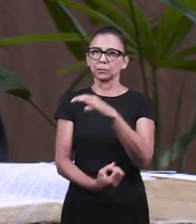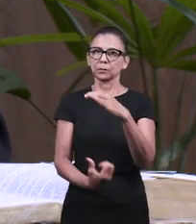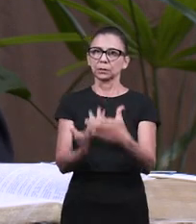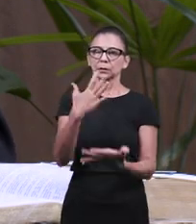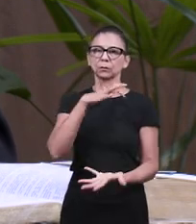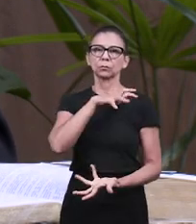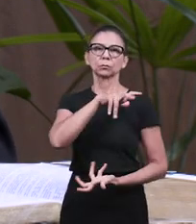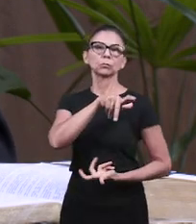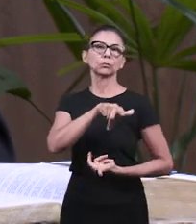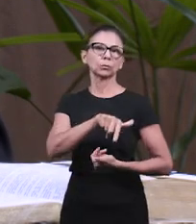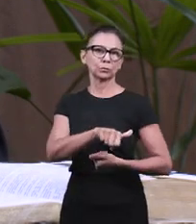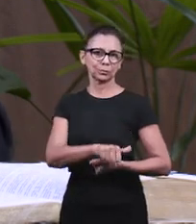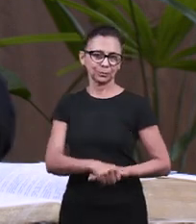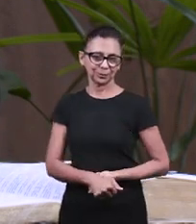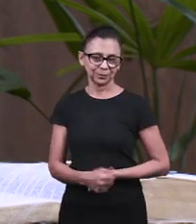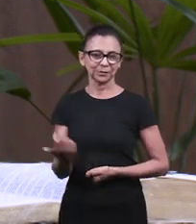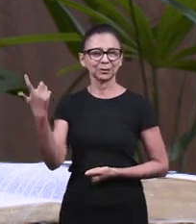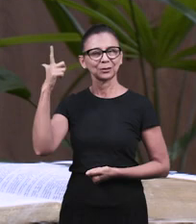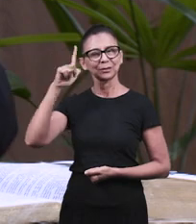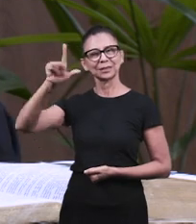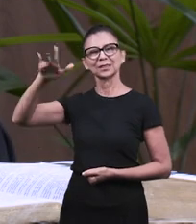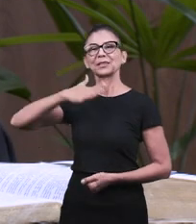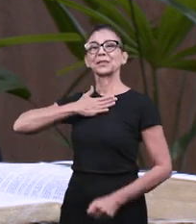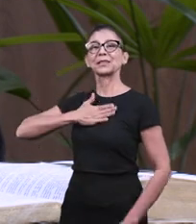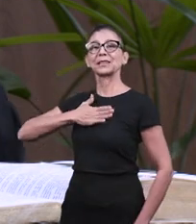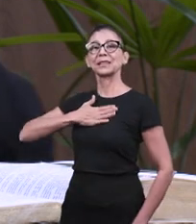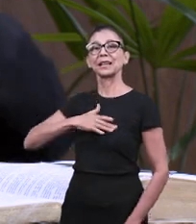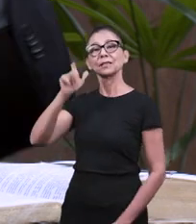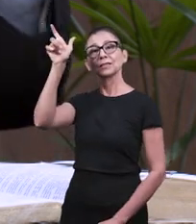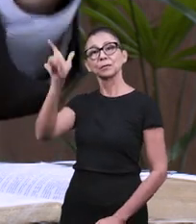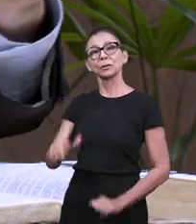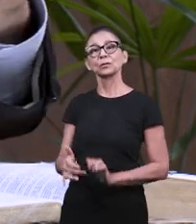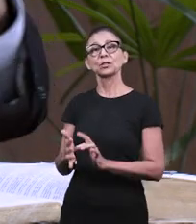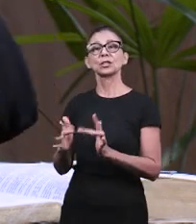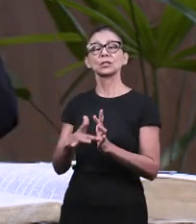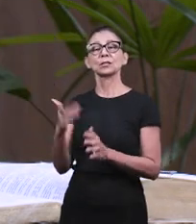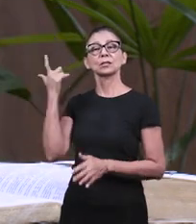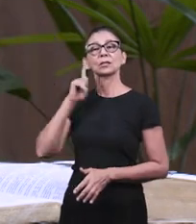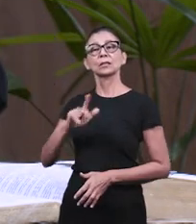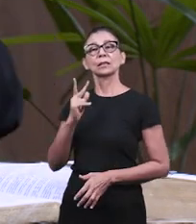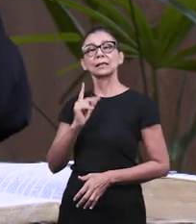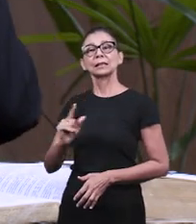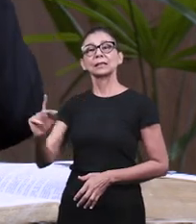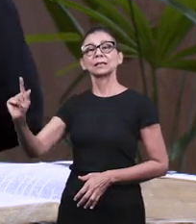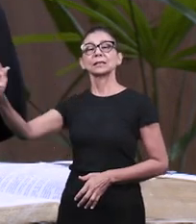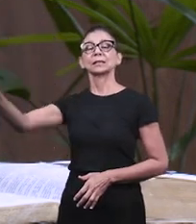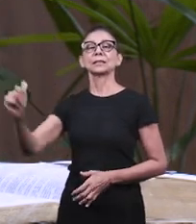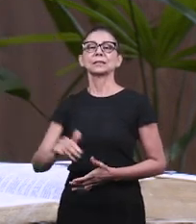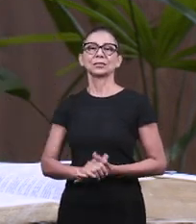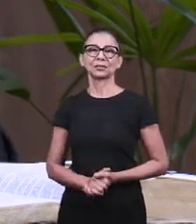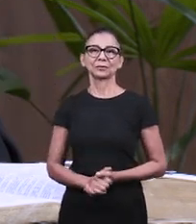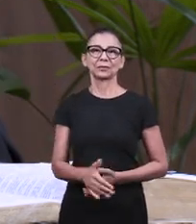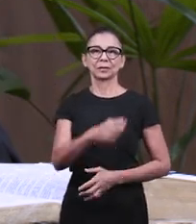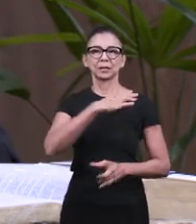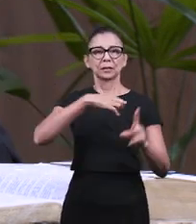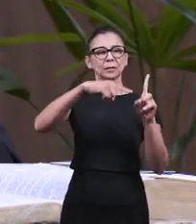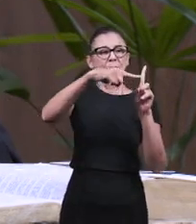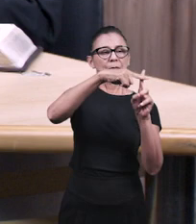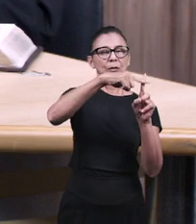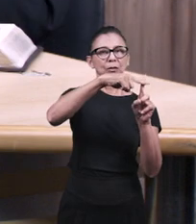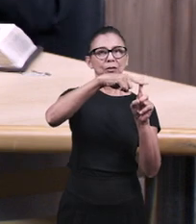mundo. Glória a Deus. E aí nós alcançamos o descanso, aí nós alcançamos a eternidade, aí nós alcançamos o sacrifício perfeito.